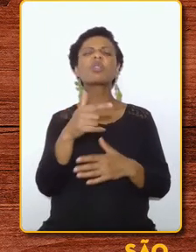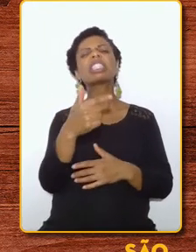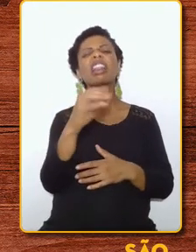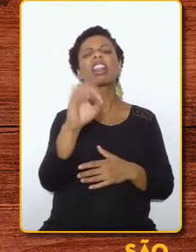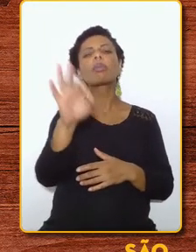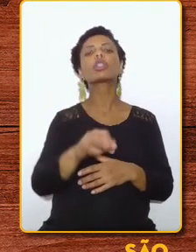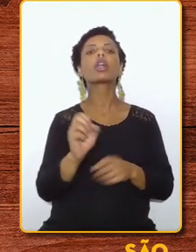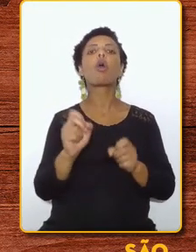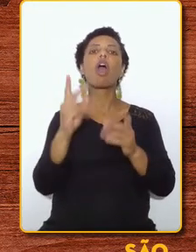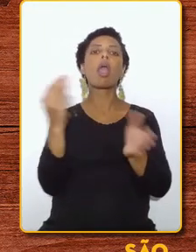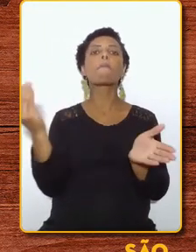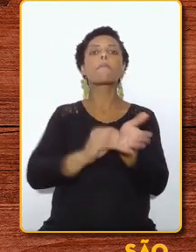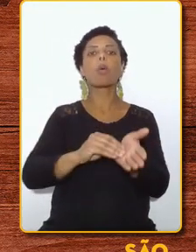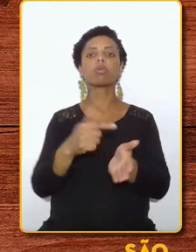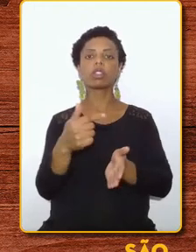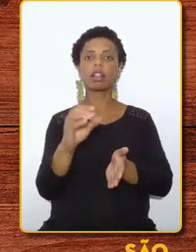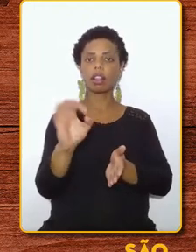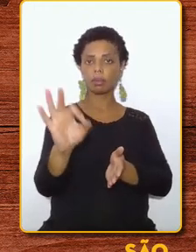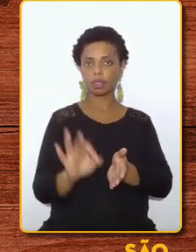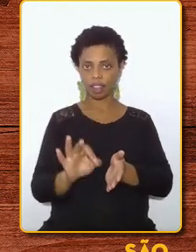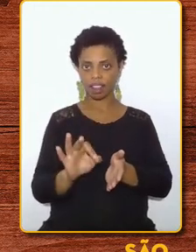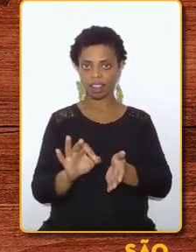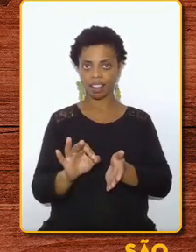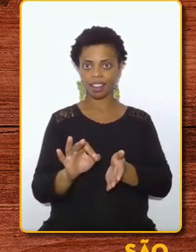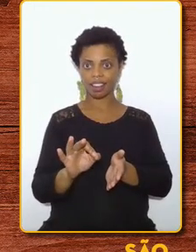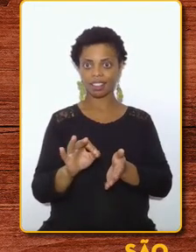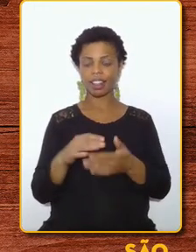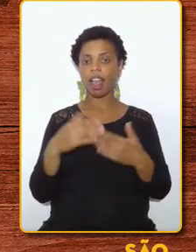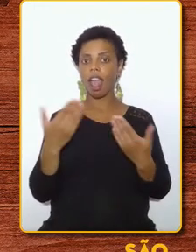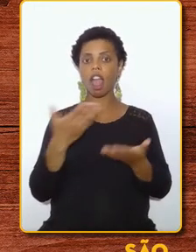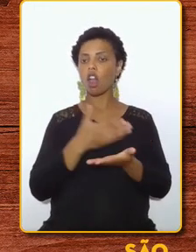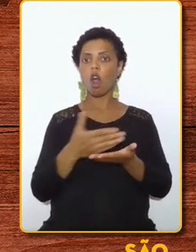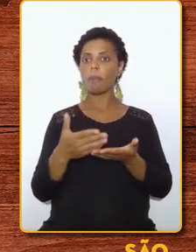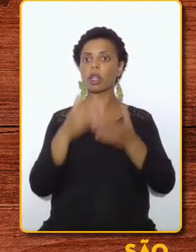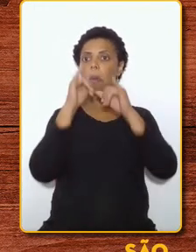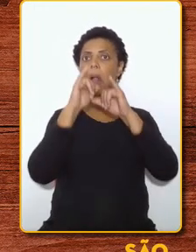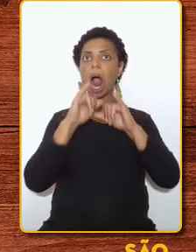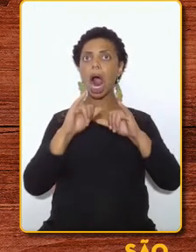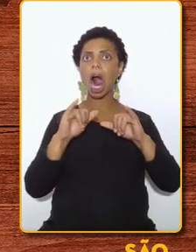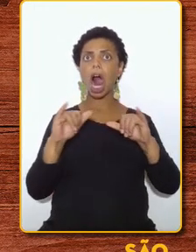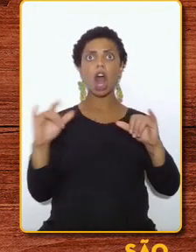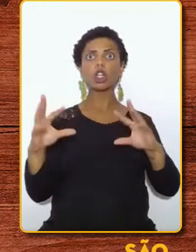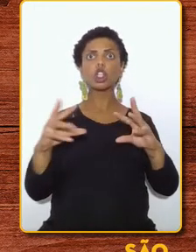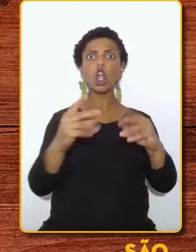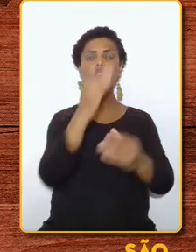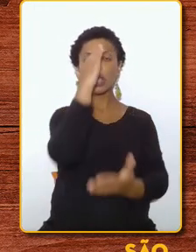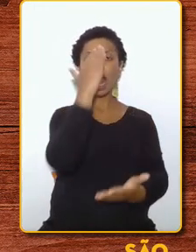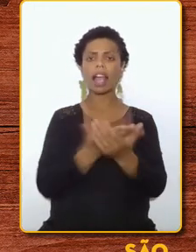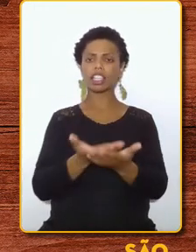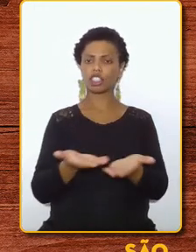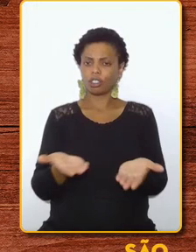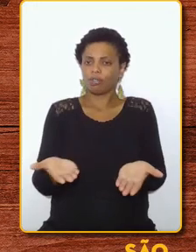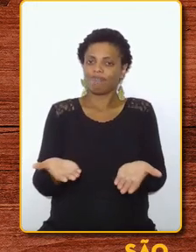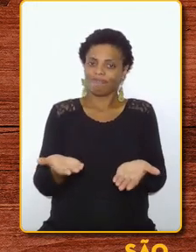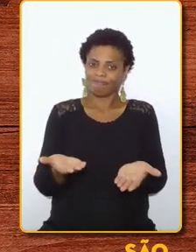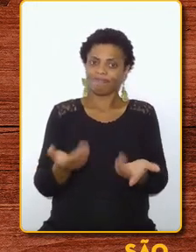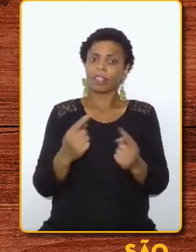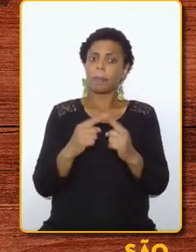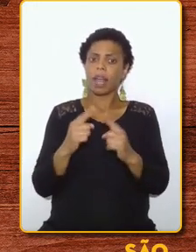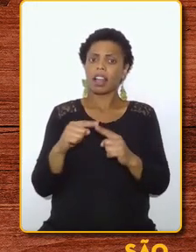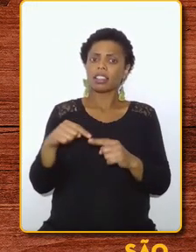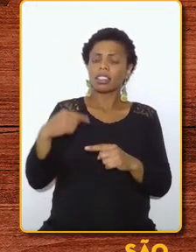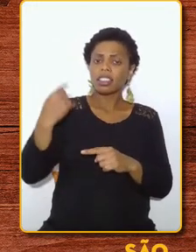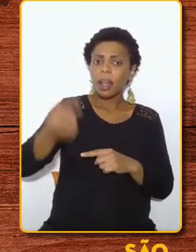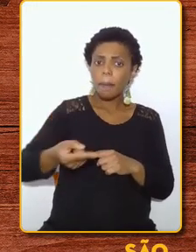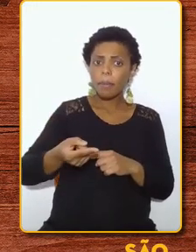aí surgiu esse número e esse número passou a ser um dogma. Agora, depois daí, nós temos pelo menos